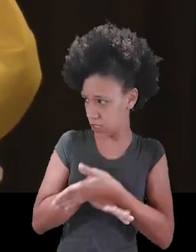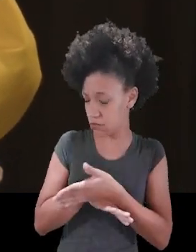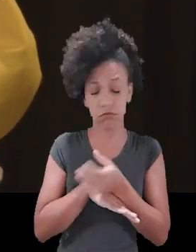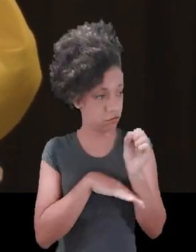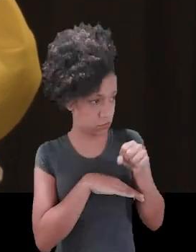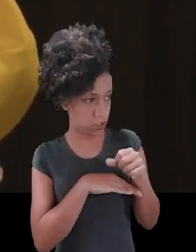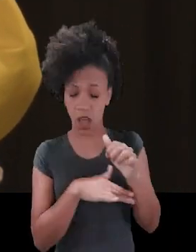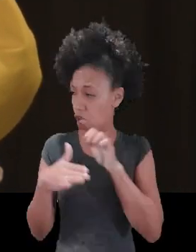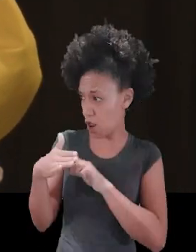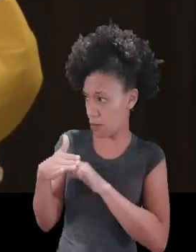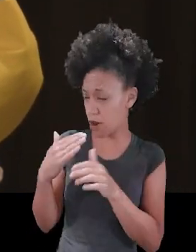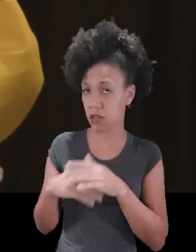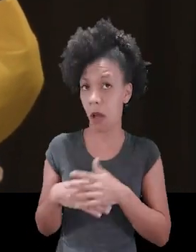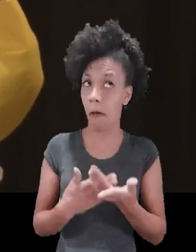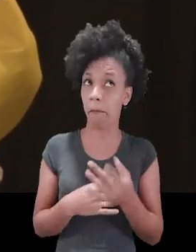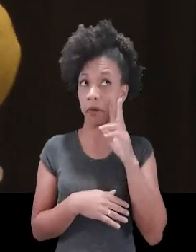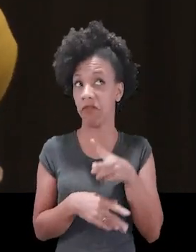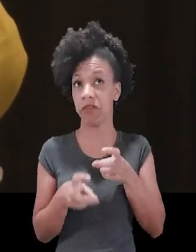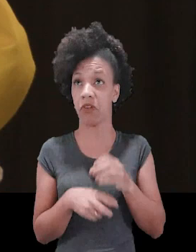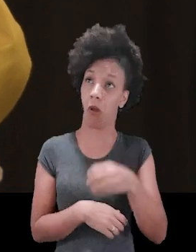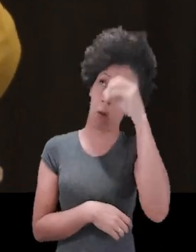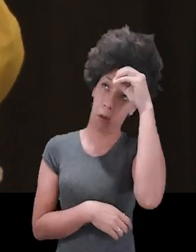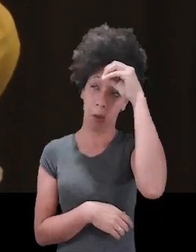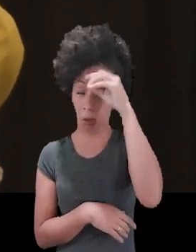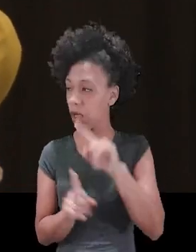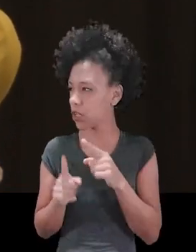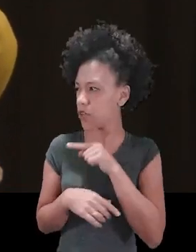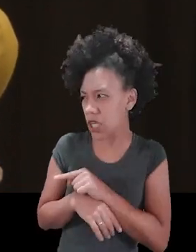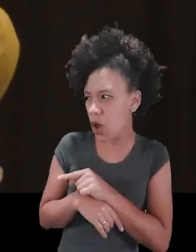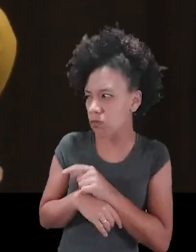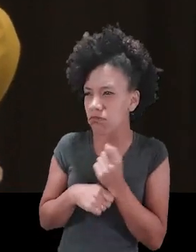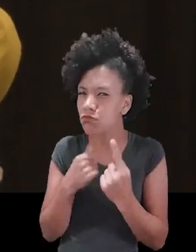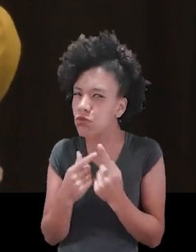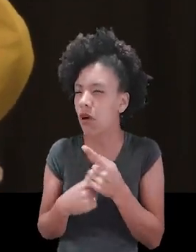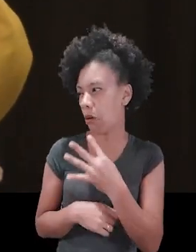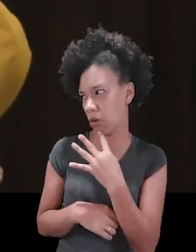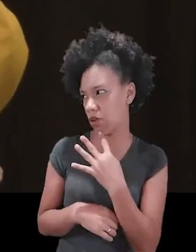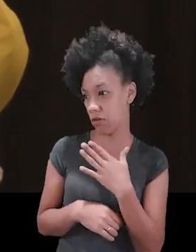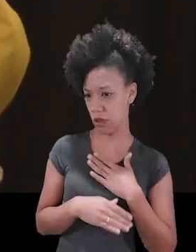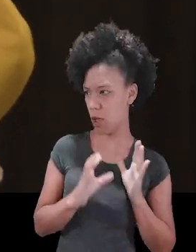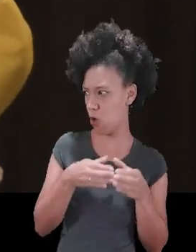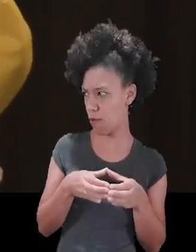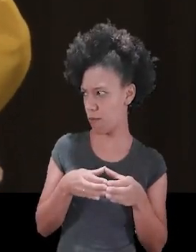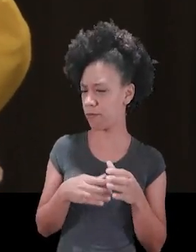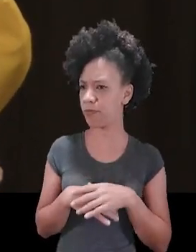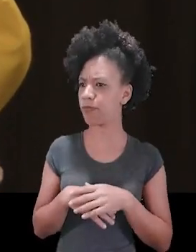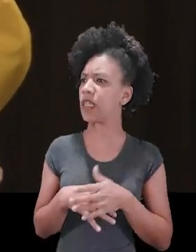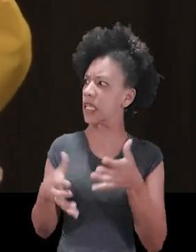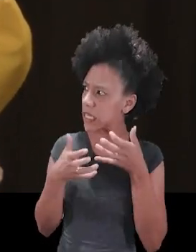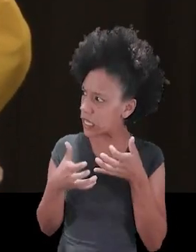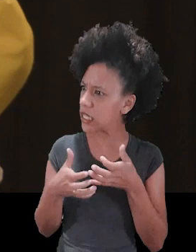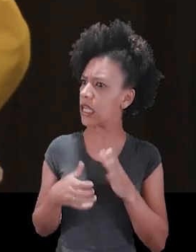uma empresa é isso representa então você então no caso assim você é um dos poucos que eu conheço assim na minha bolha que